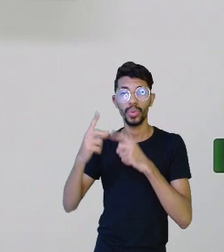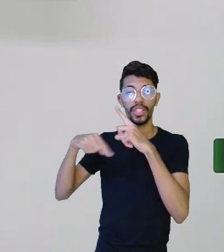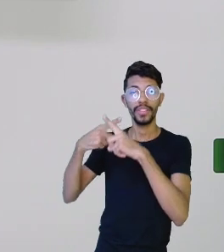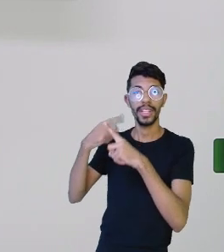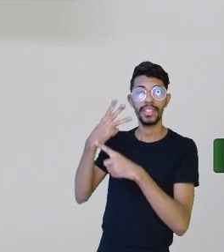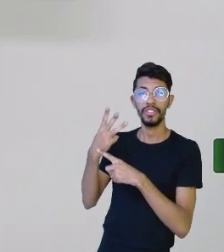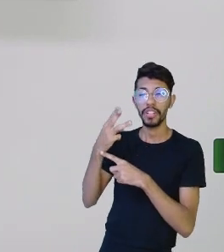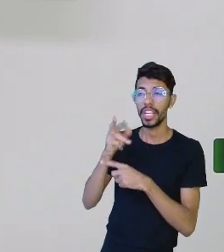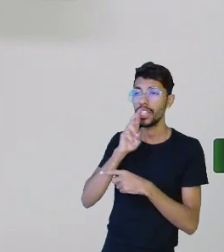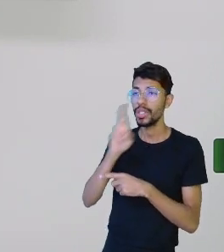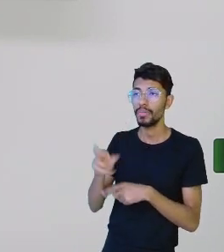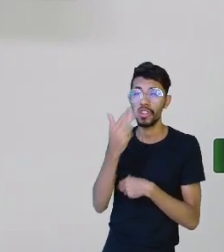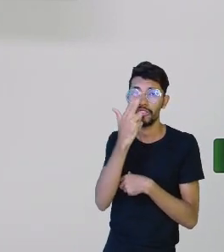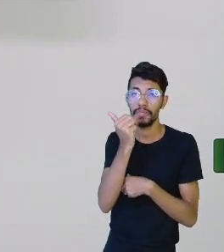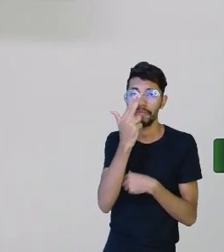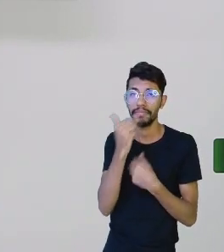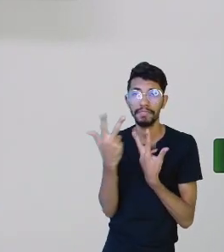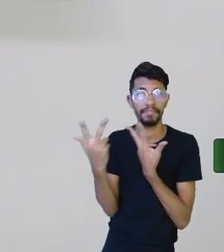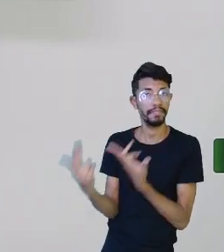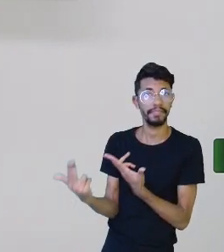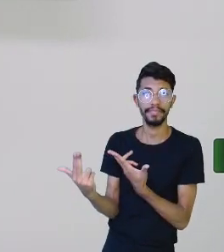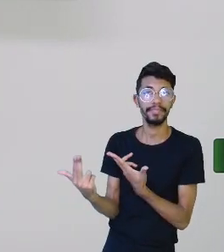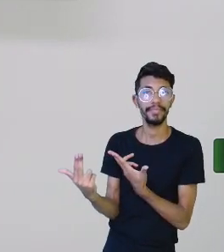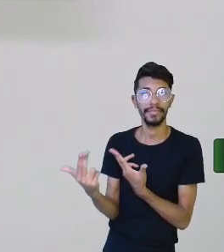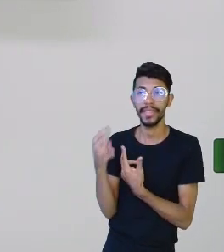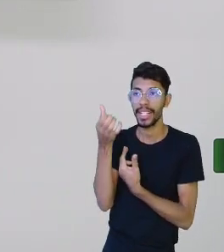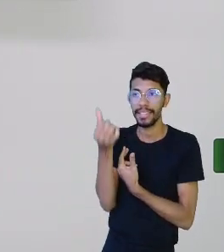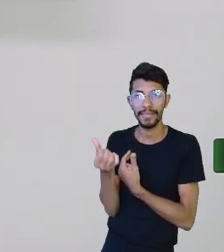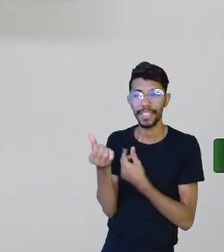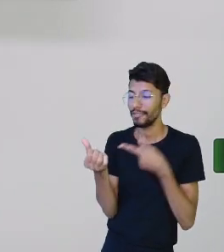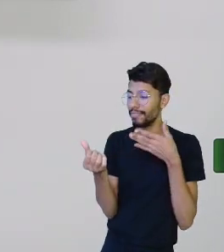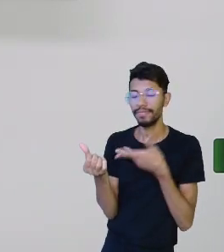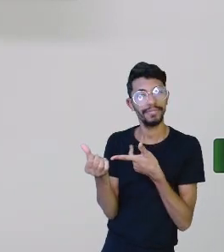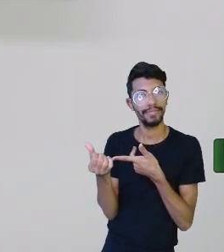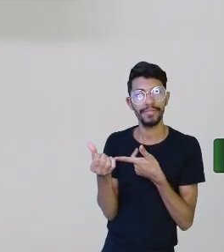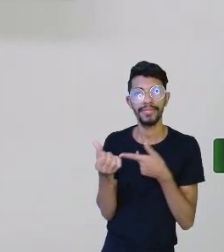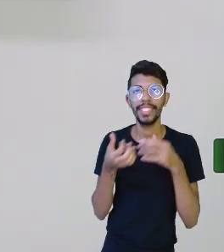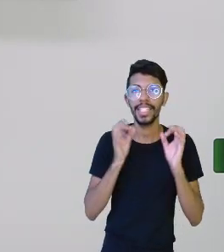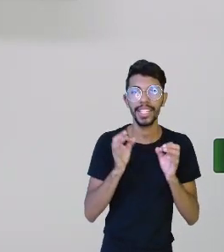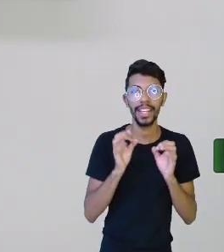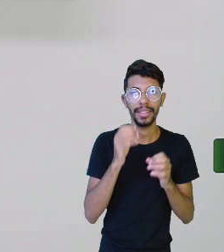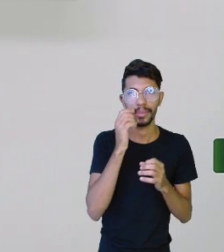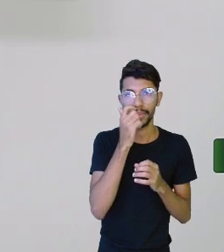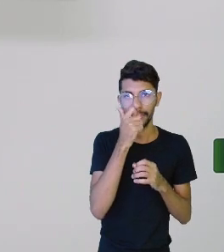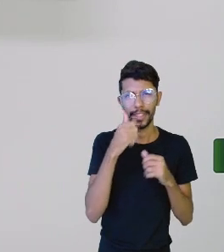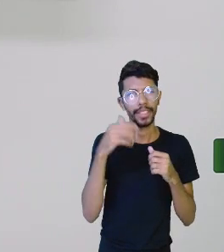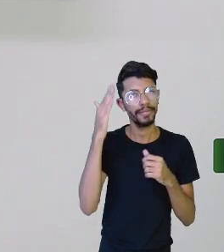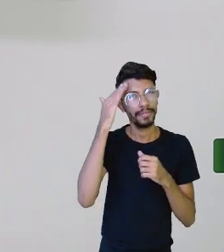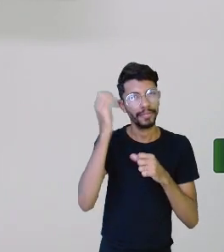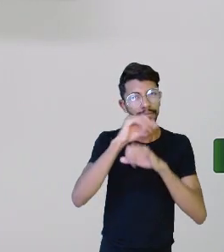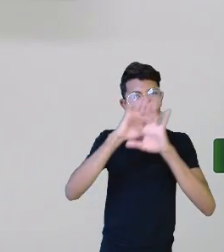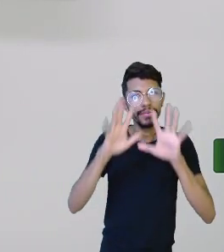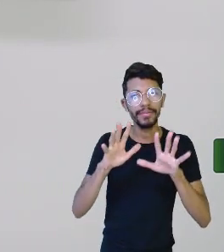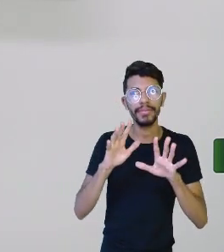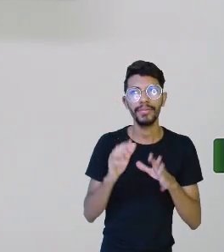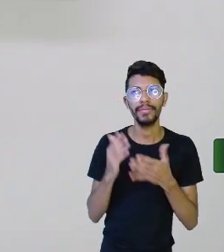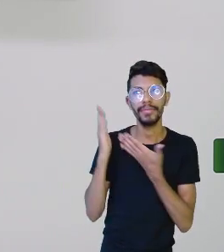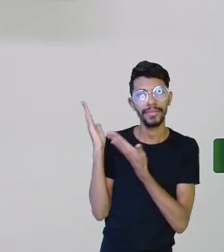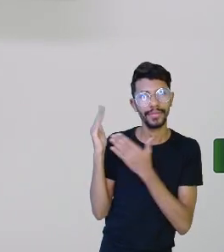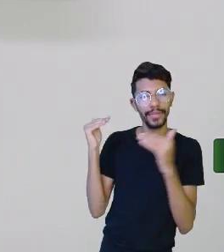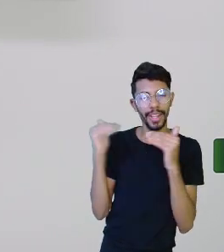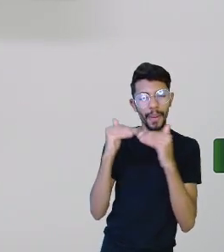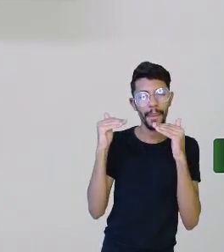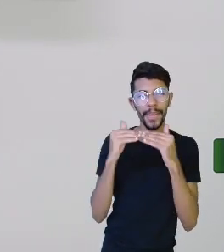nós encontraremos o mesmo resultado, tá bom? Compreendido aí essa combinação legal que o